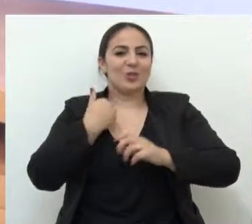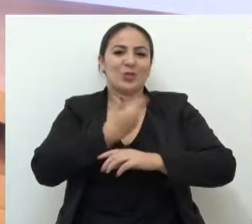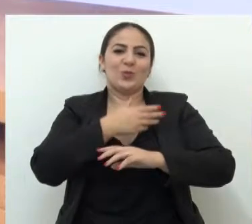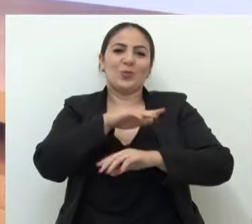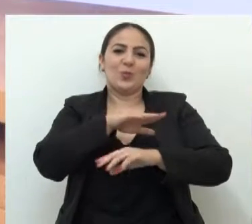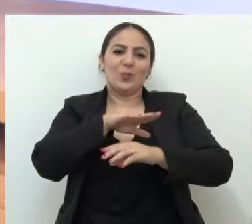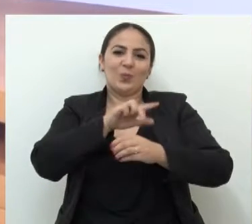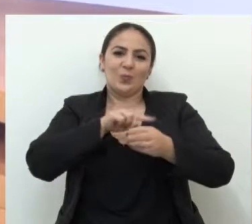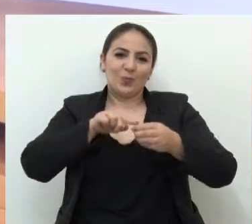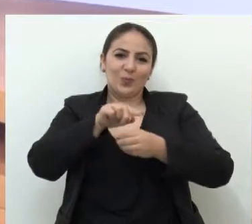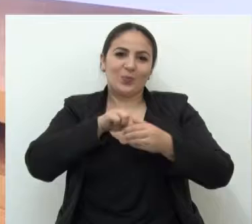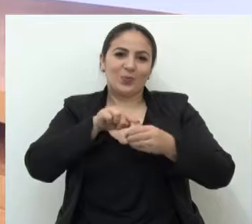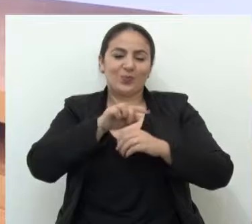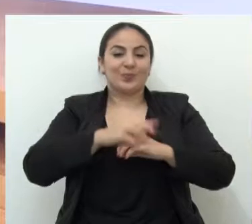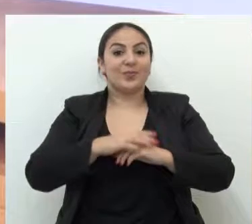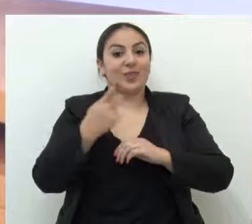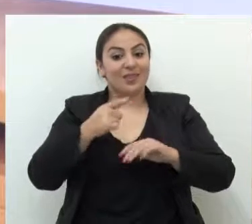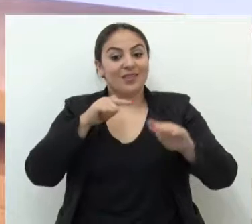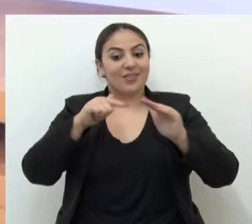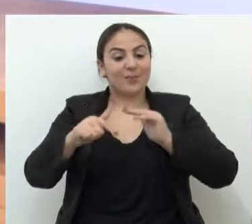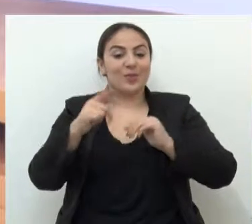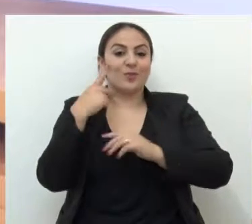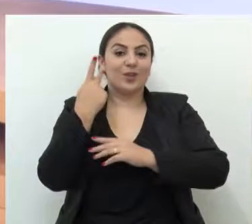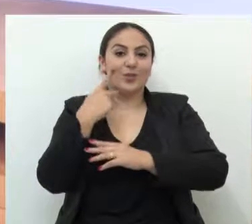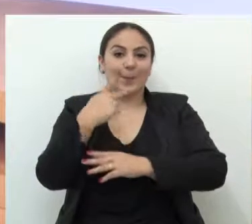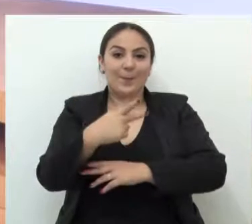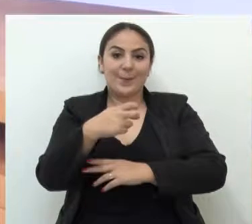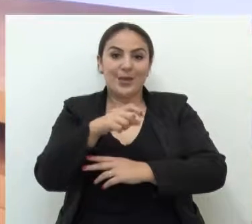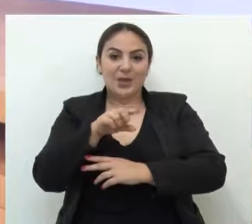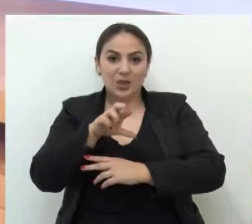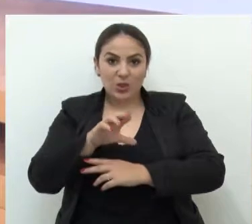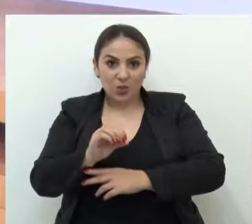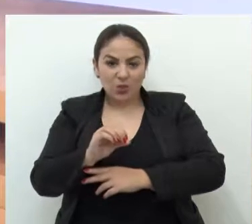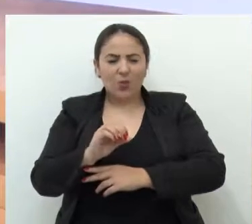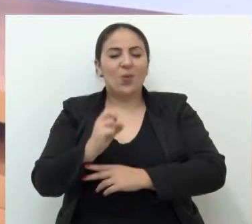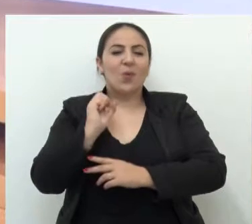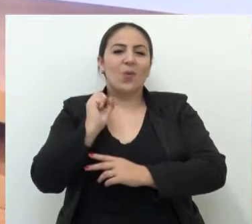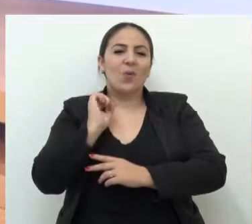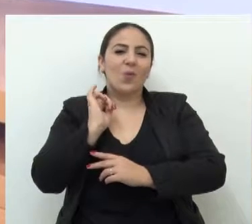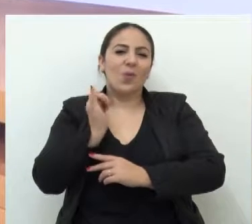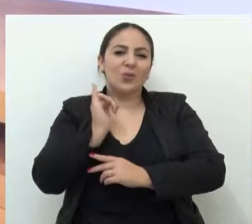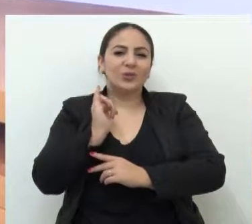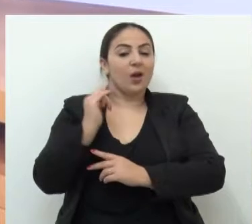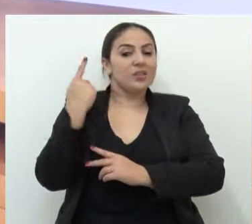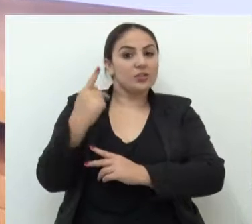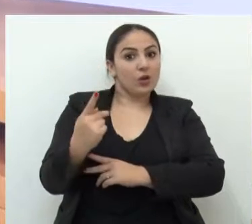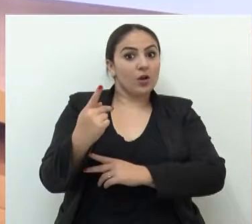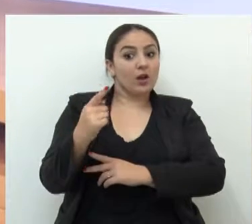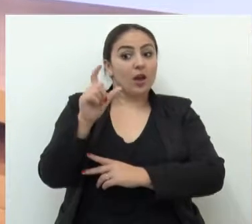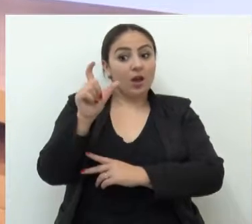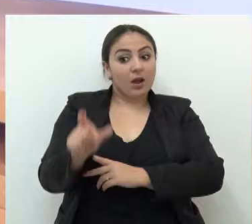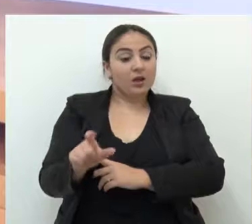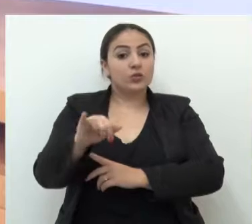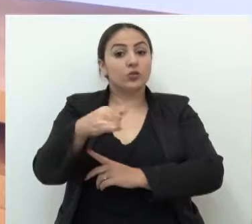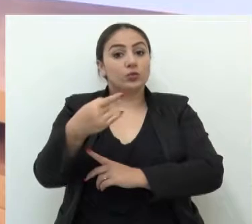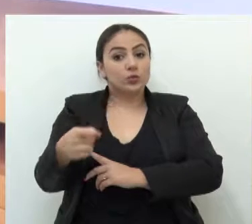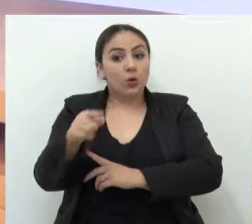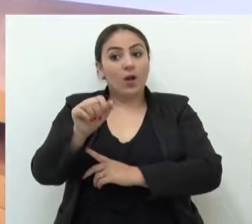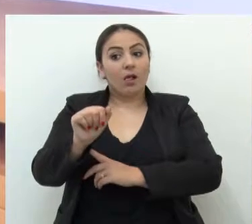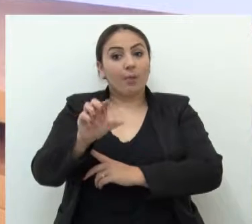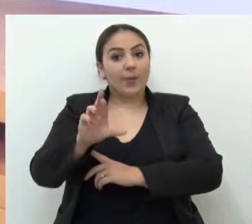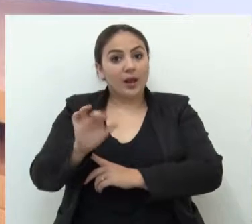que se destacam em nosso município. Nesta semana, Pedro Danelli decidiu contar a história de seu João